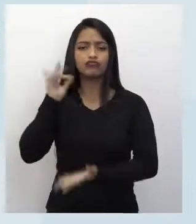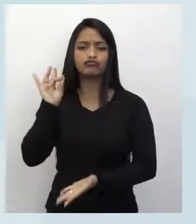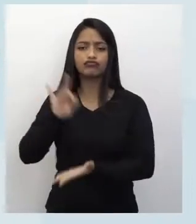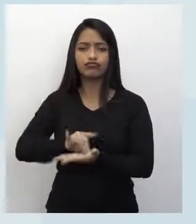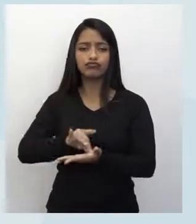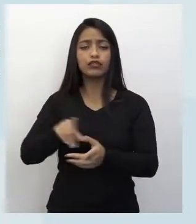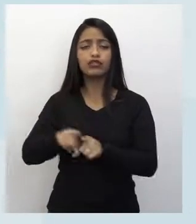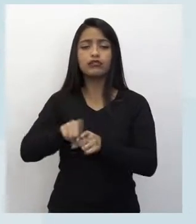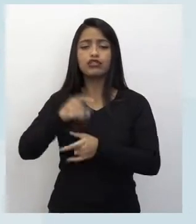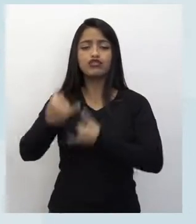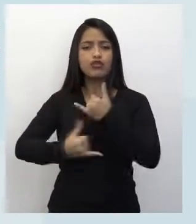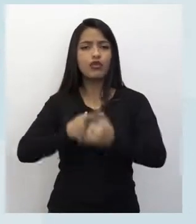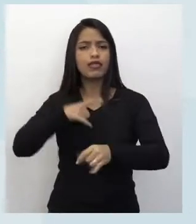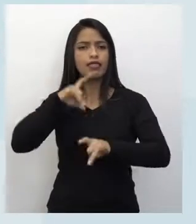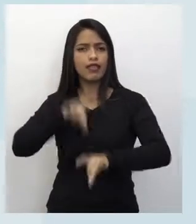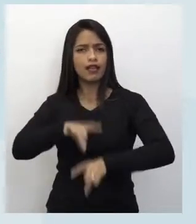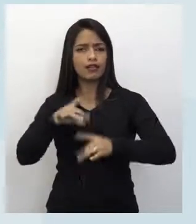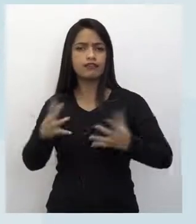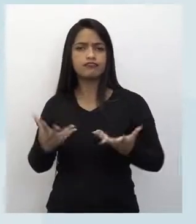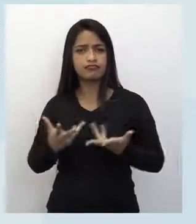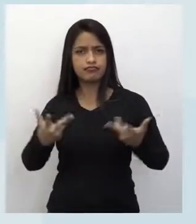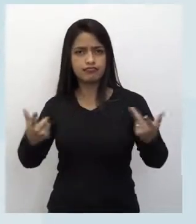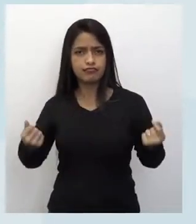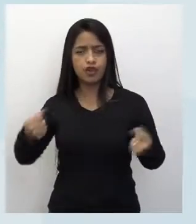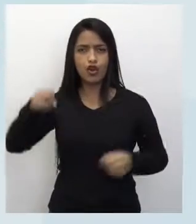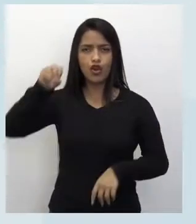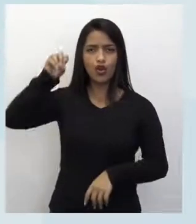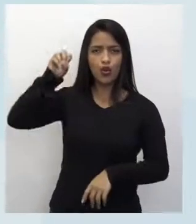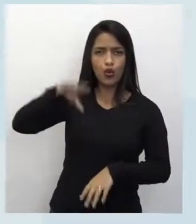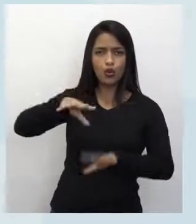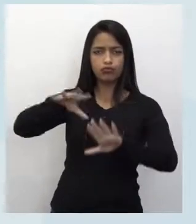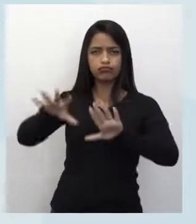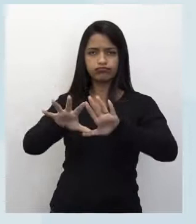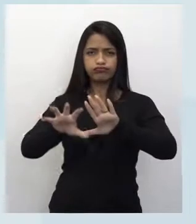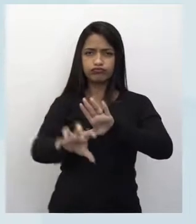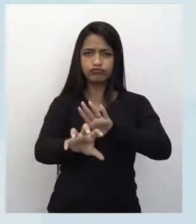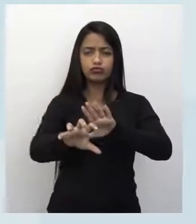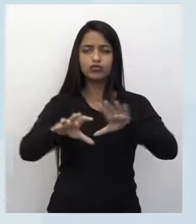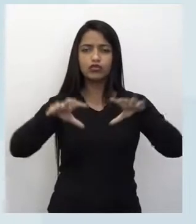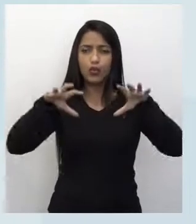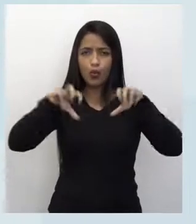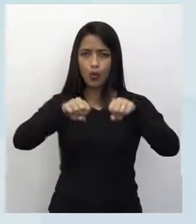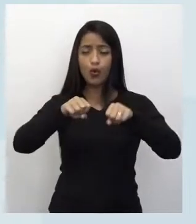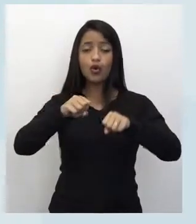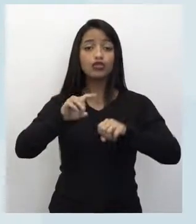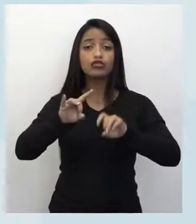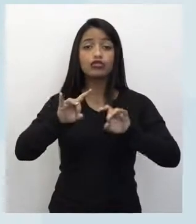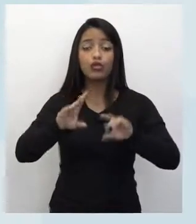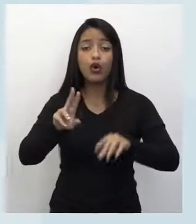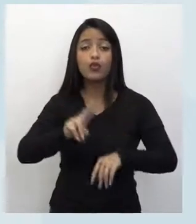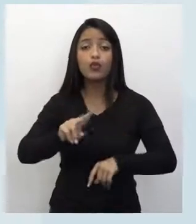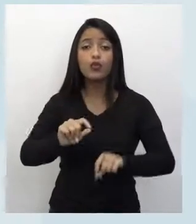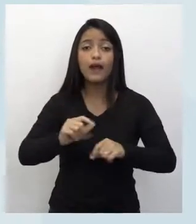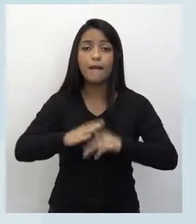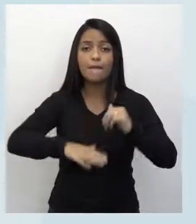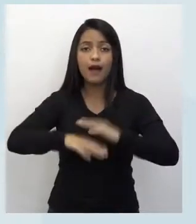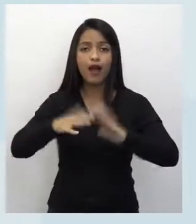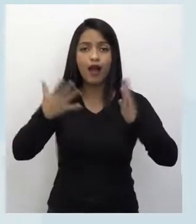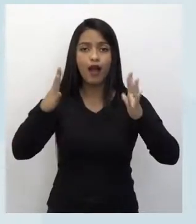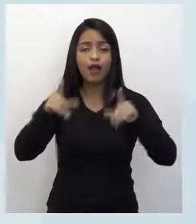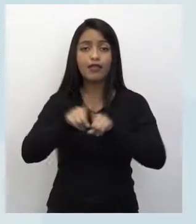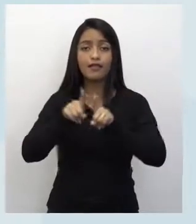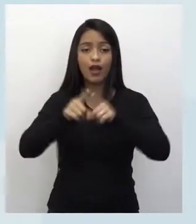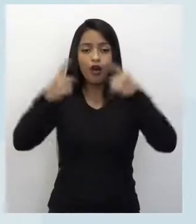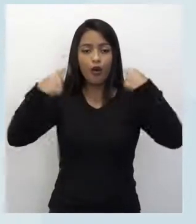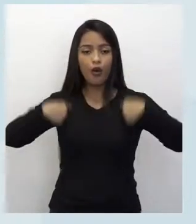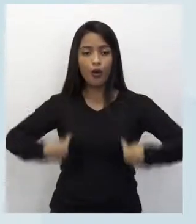técnicas sofisticadas de luz e sombra, tá? As sombras feitas apenas com as mãos e o corpo magicamente se observa